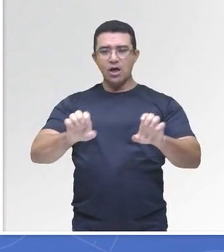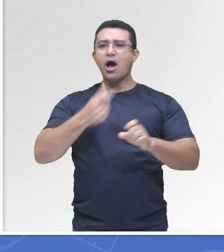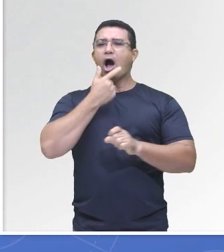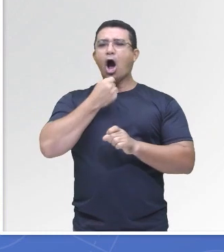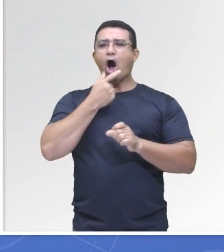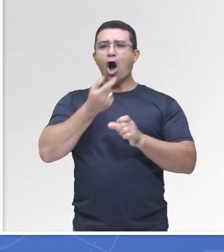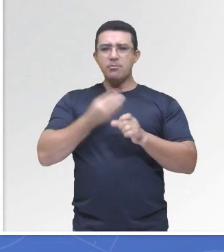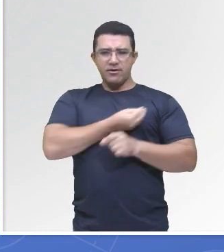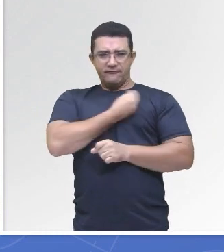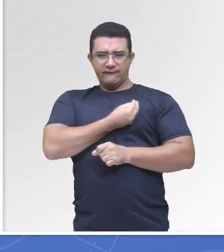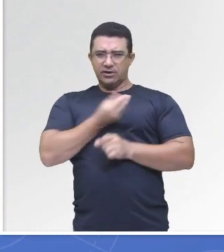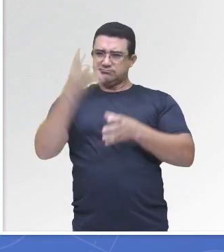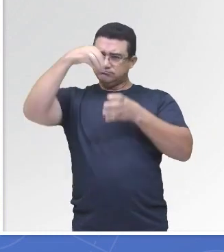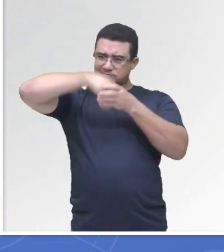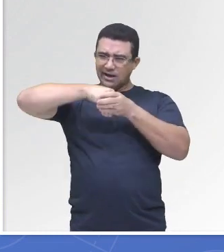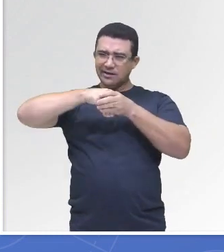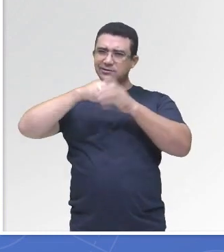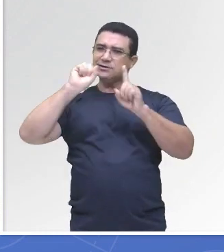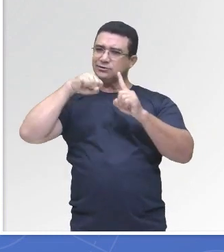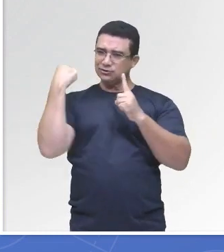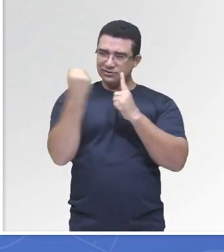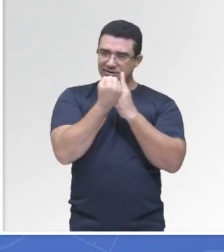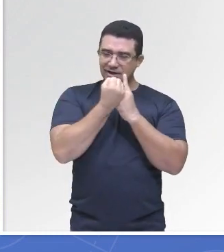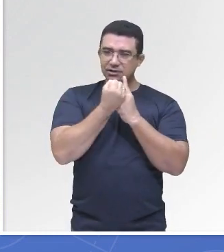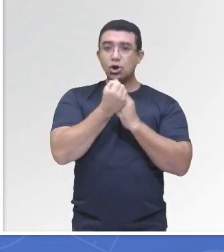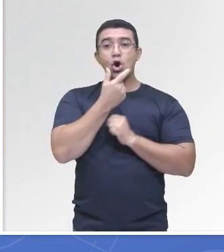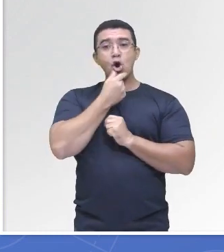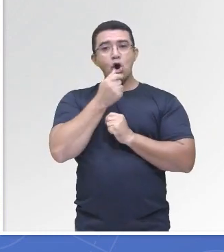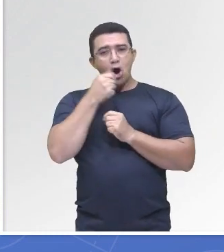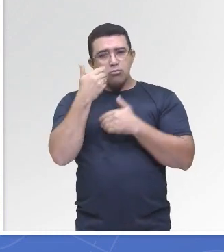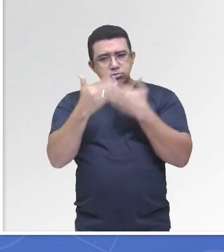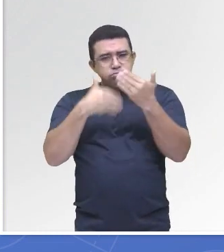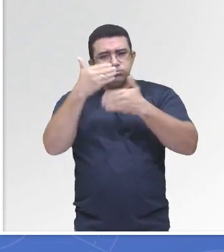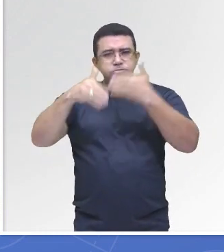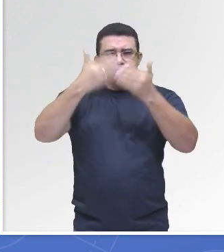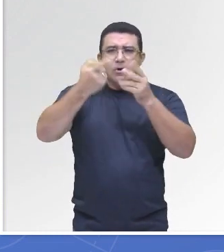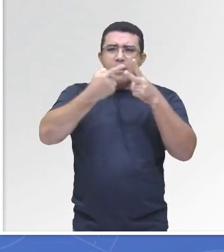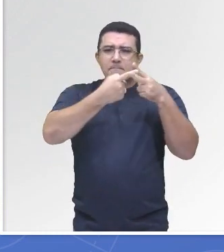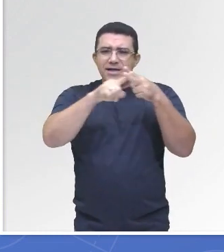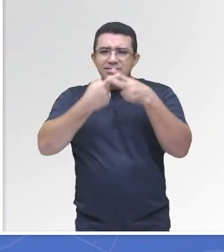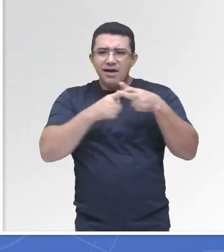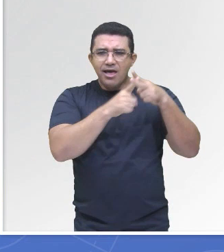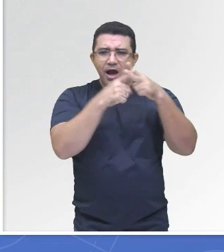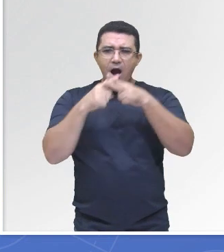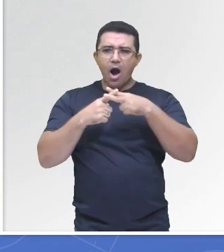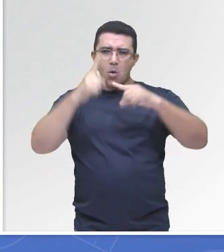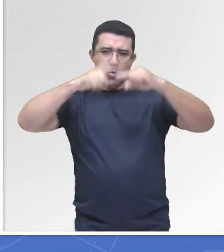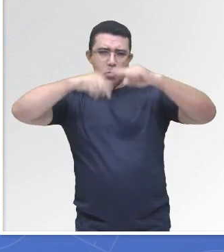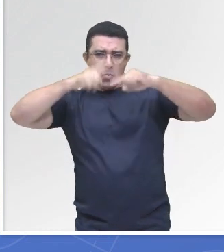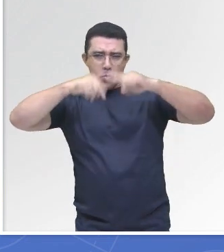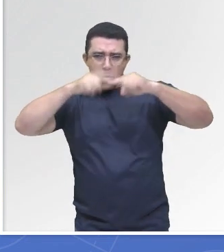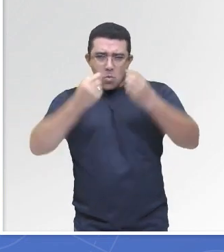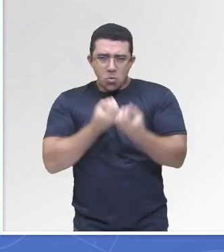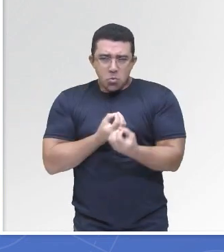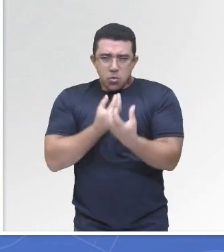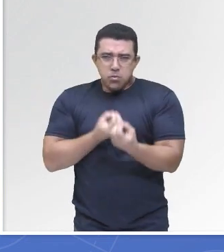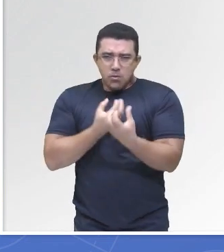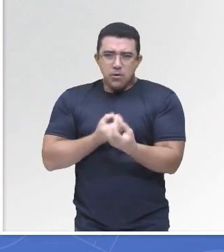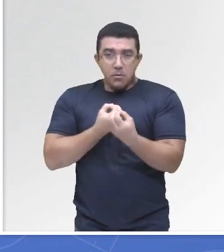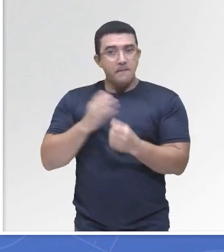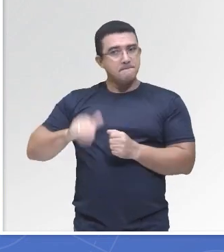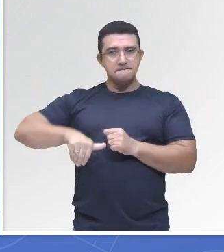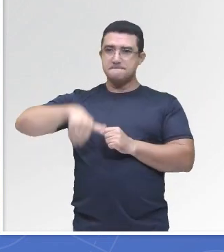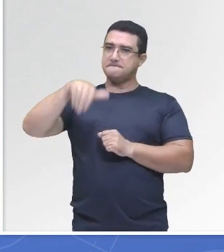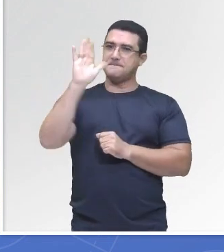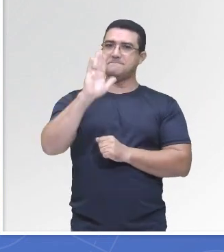certo? Ele vai aperfeiçoando os seus instrumentos, produzindo mais alimentos